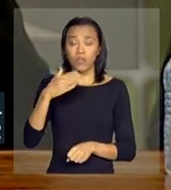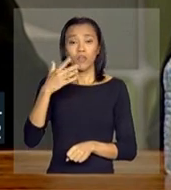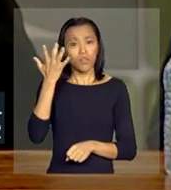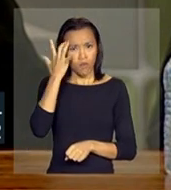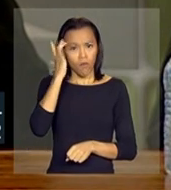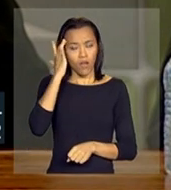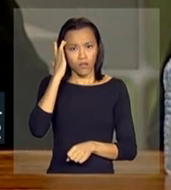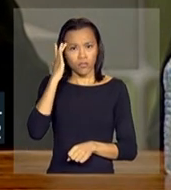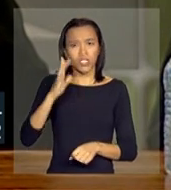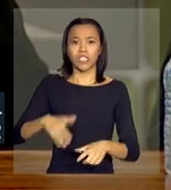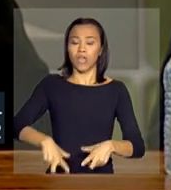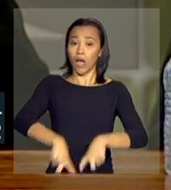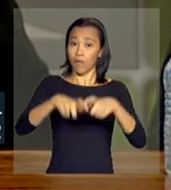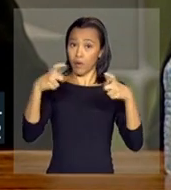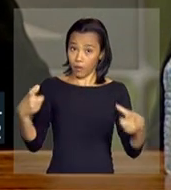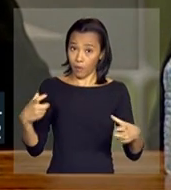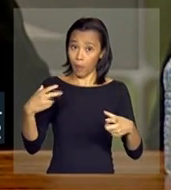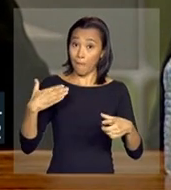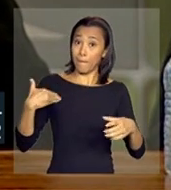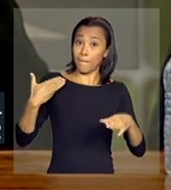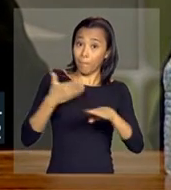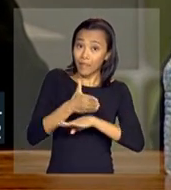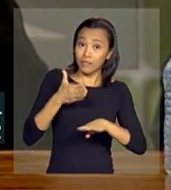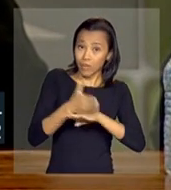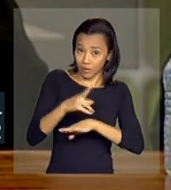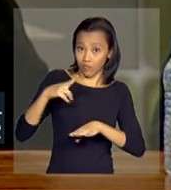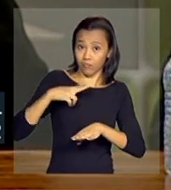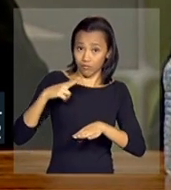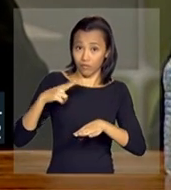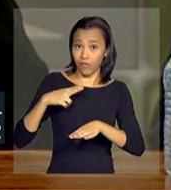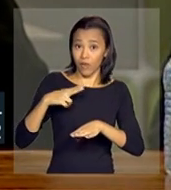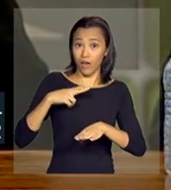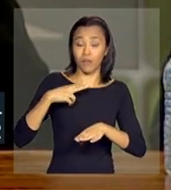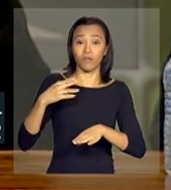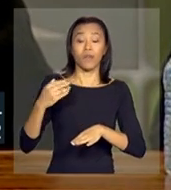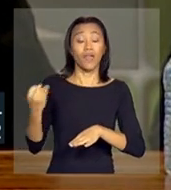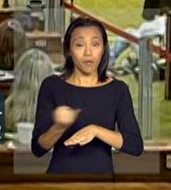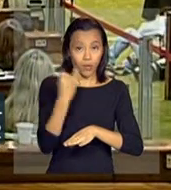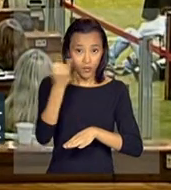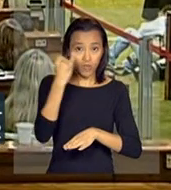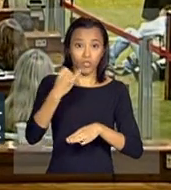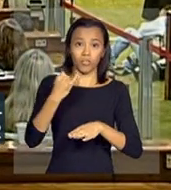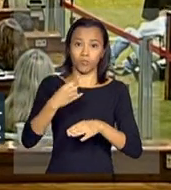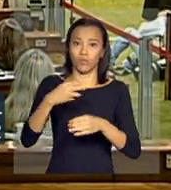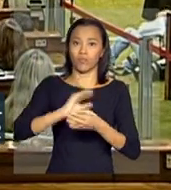a maior participação do setor privado é importante no financiamento de longo prazo.